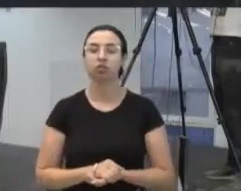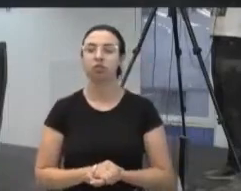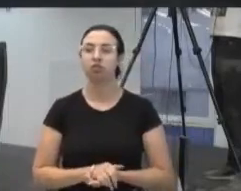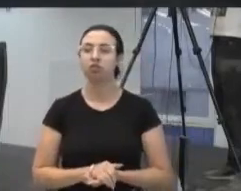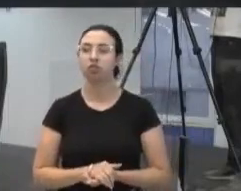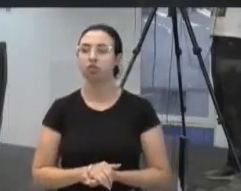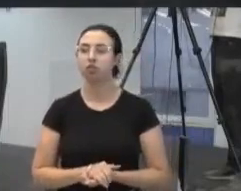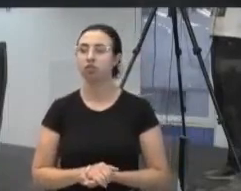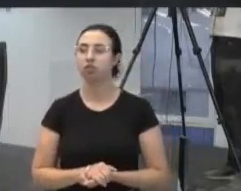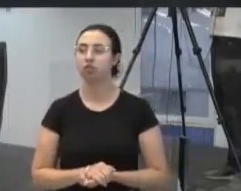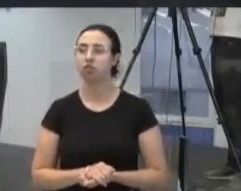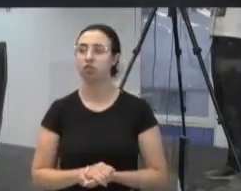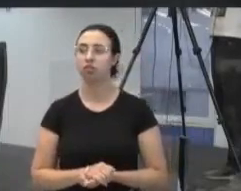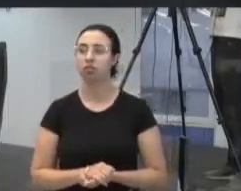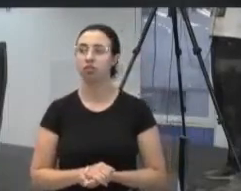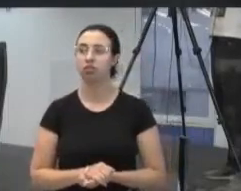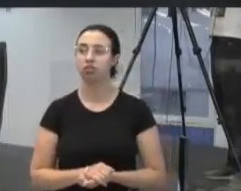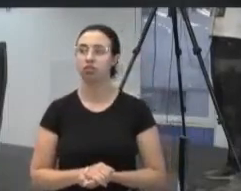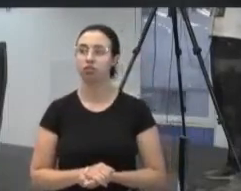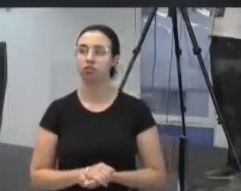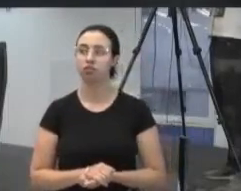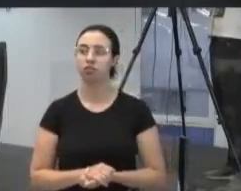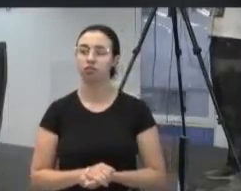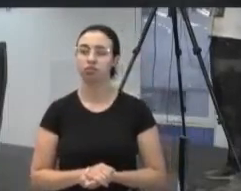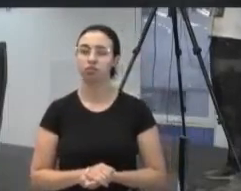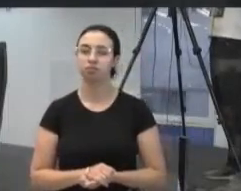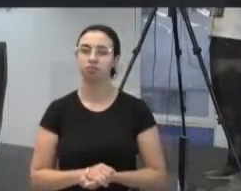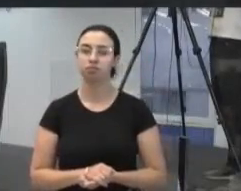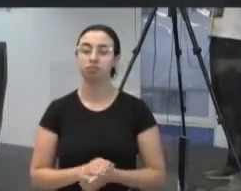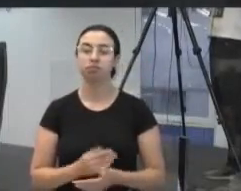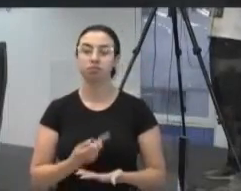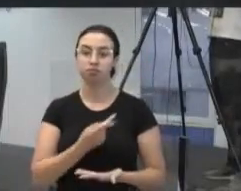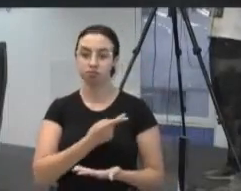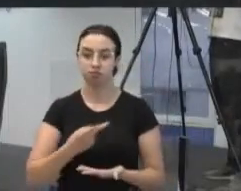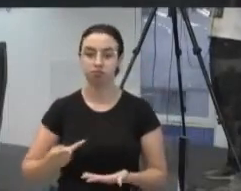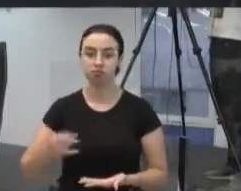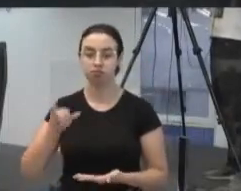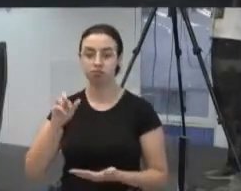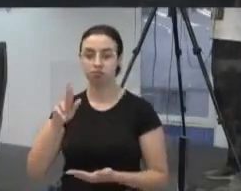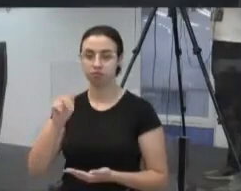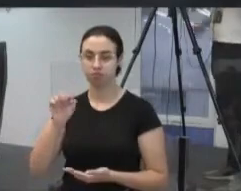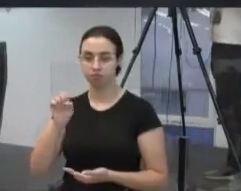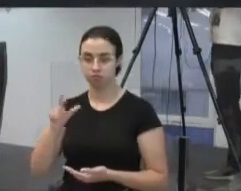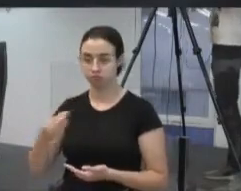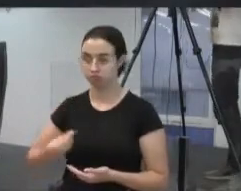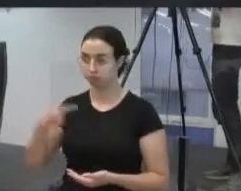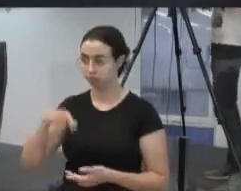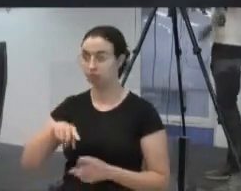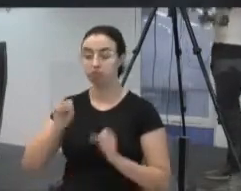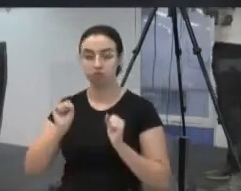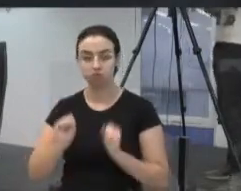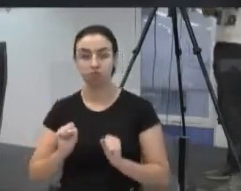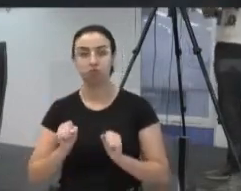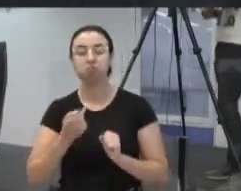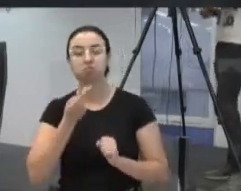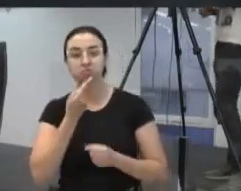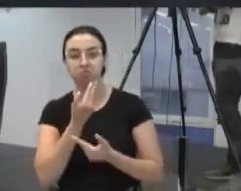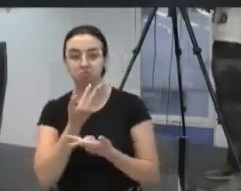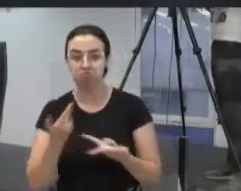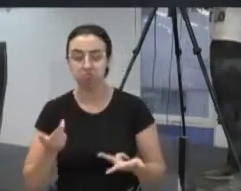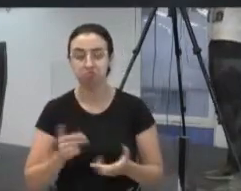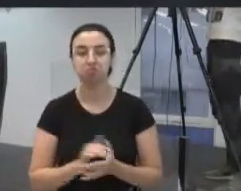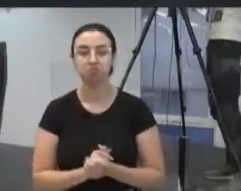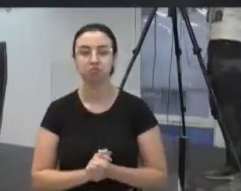Gostaria que o vereador, presidente da Casa Israel da Farmácia, estiver aqui, por favor, quiser fazer as